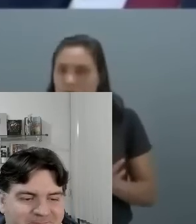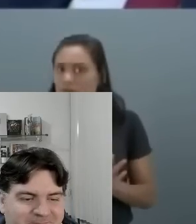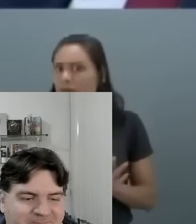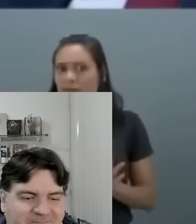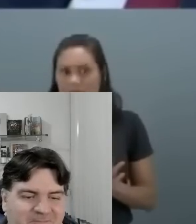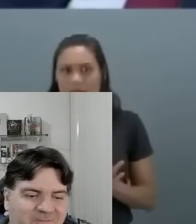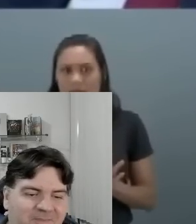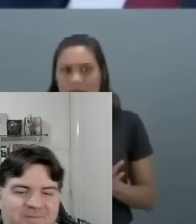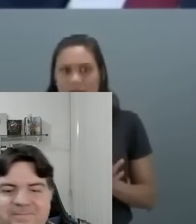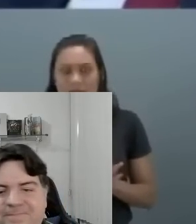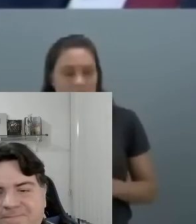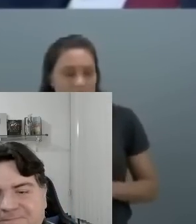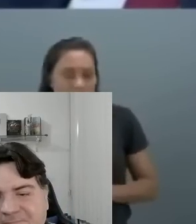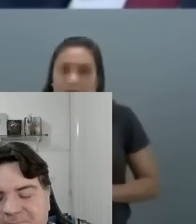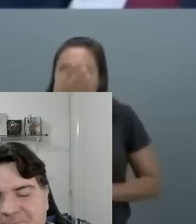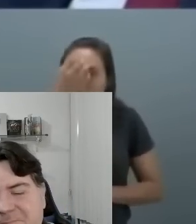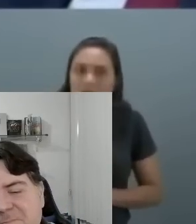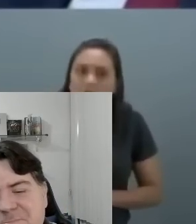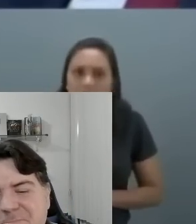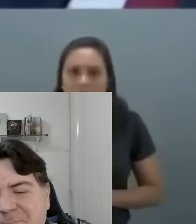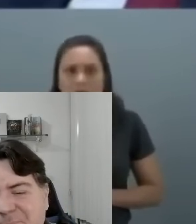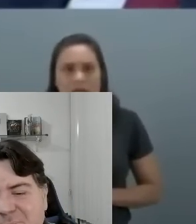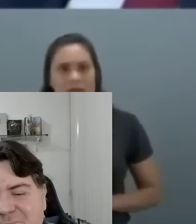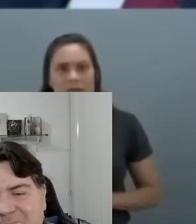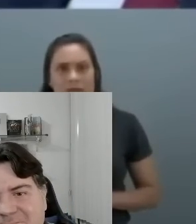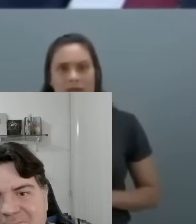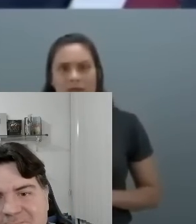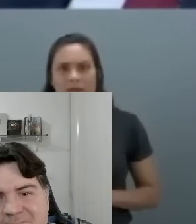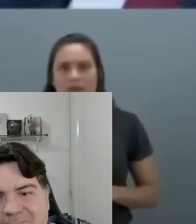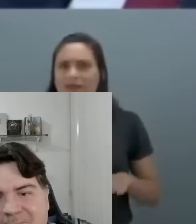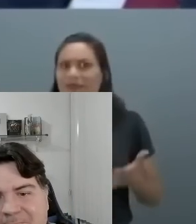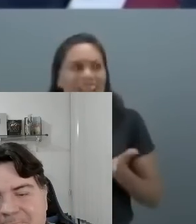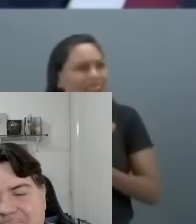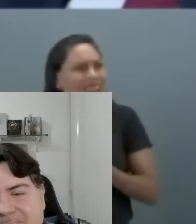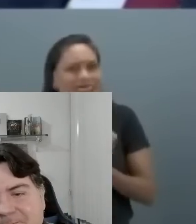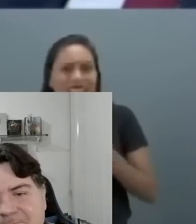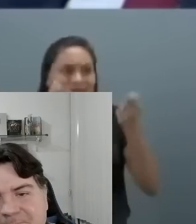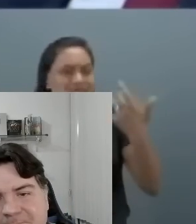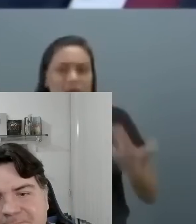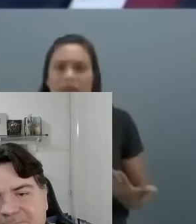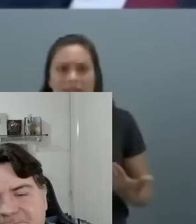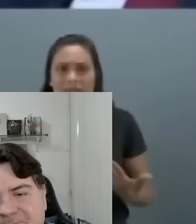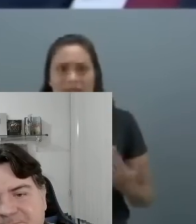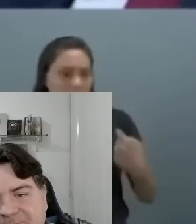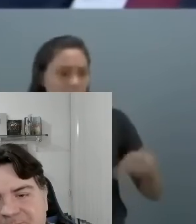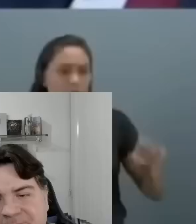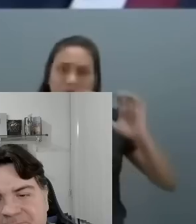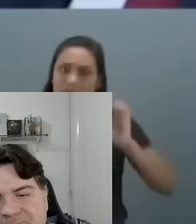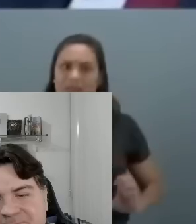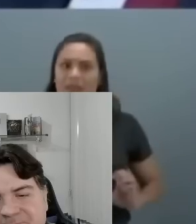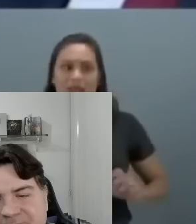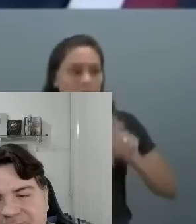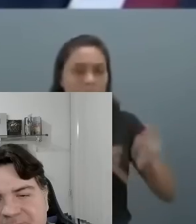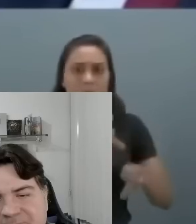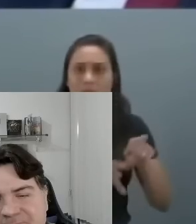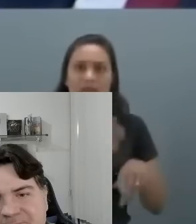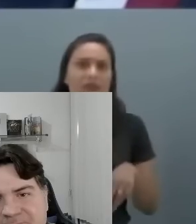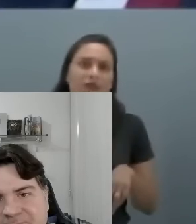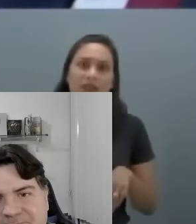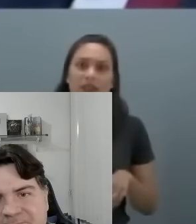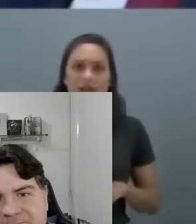terroristas. Embora sim tenha um contexto, tem a questão dos dois estados, mas nada justifica esses atentados. Esse grupo se